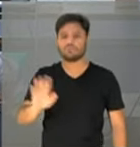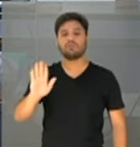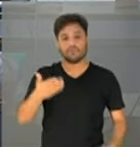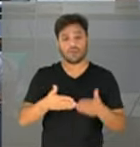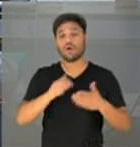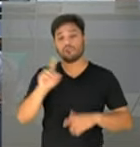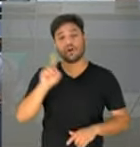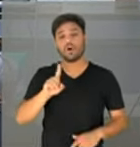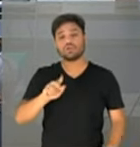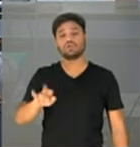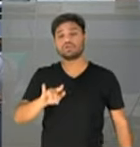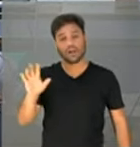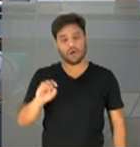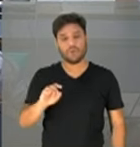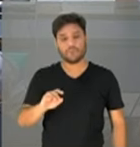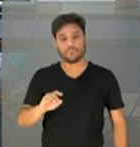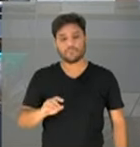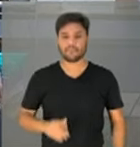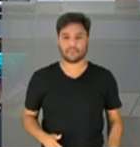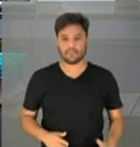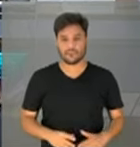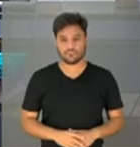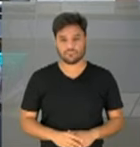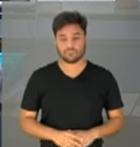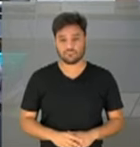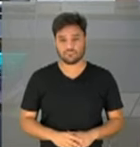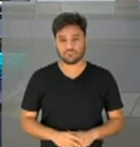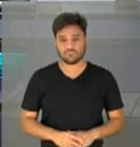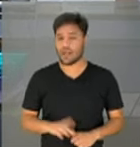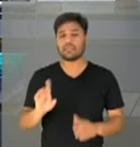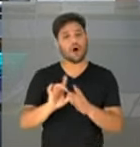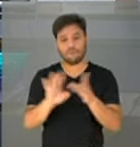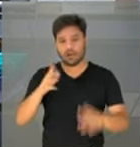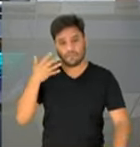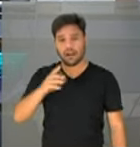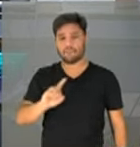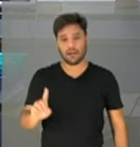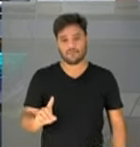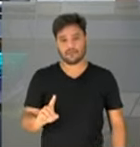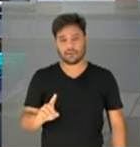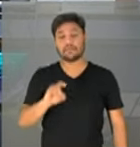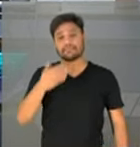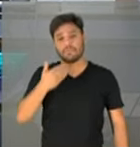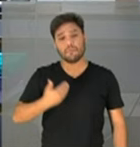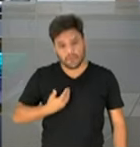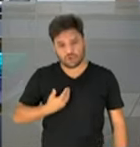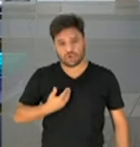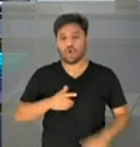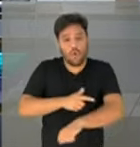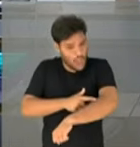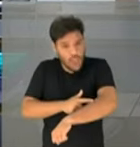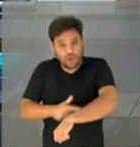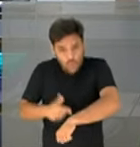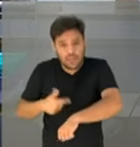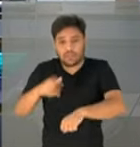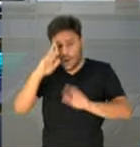serenidade. Serenidade. Eu acho que a acusação está atrapalhando. Se pedir a palavra com educação e